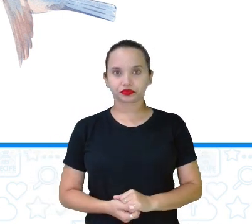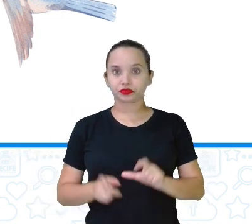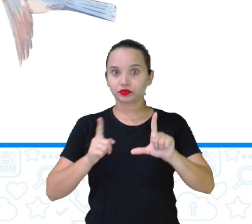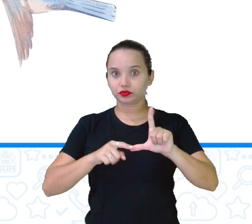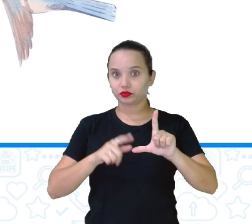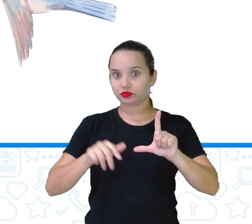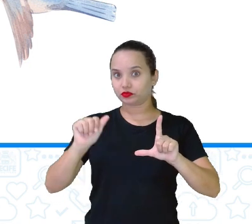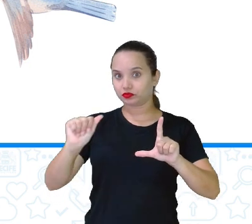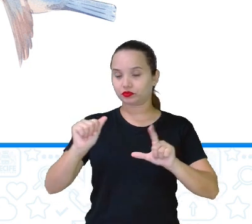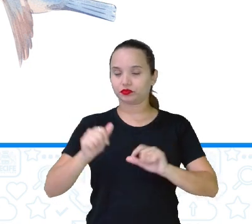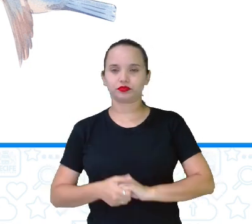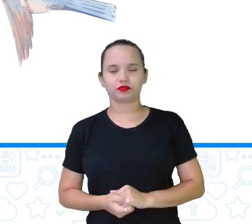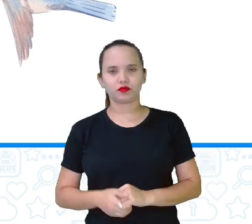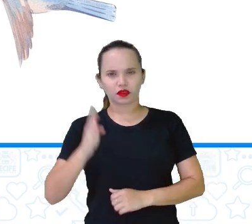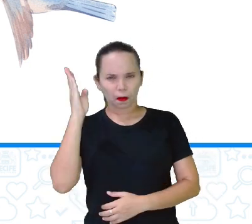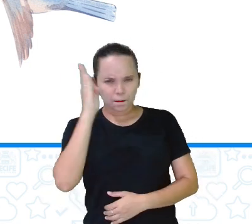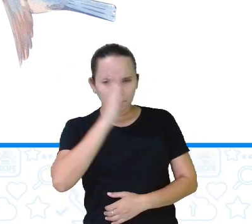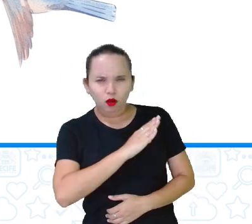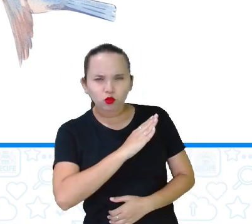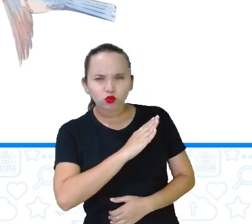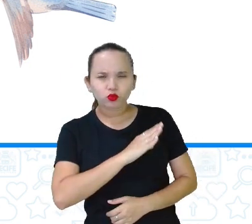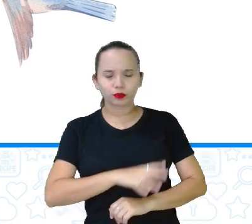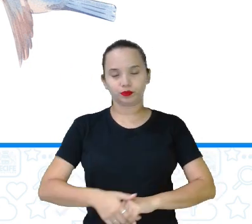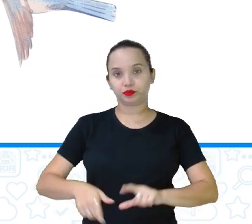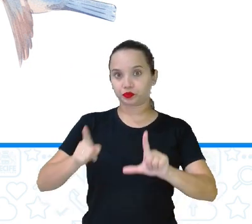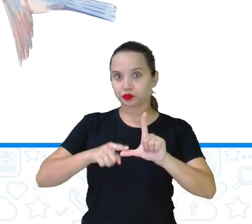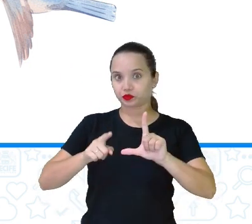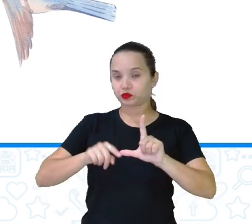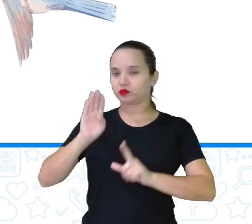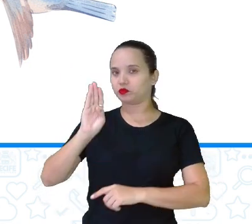A, maldade. B,